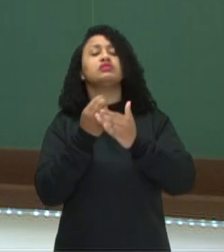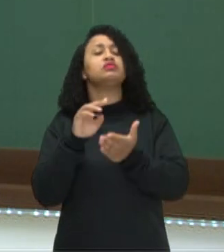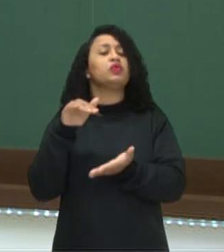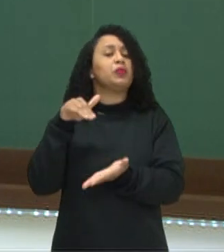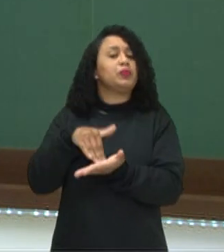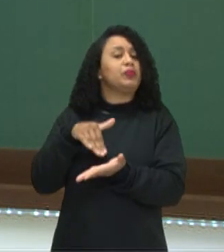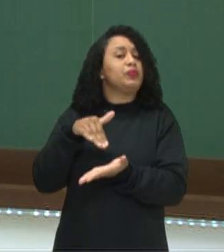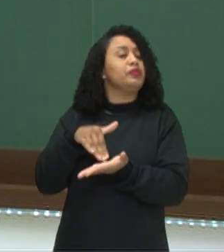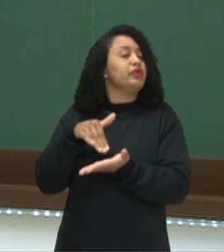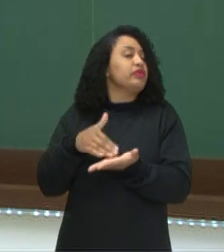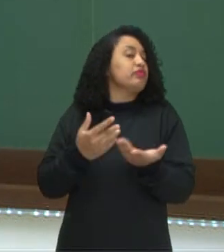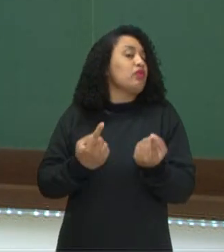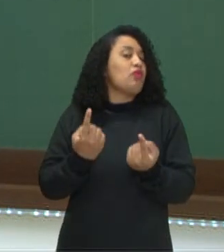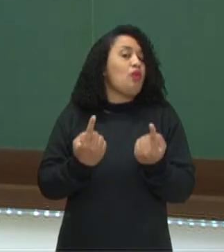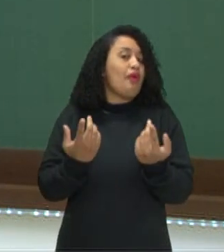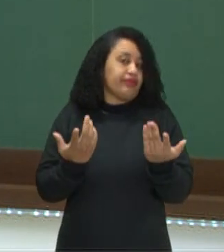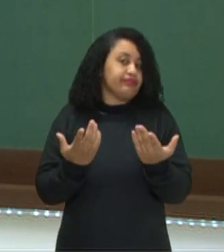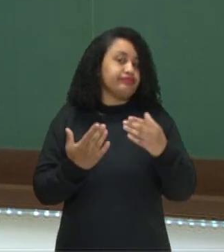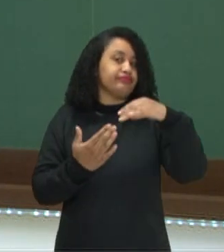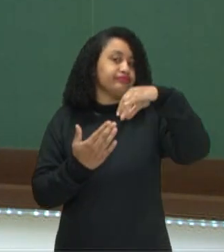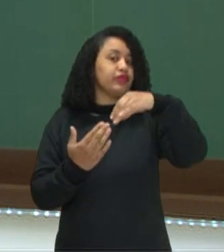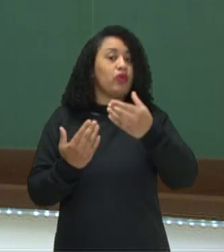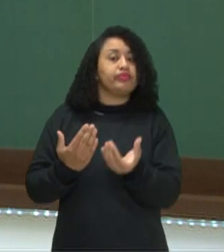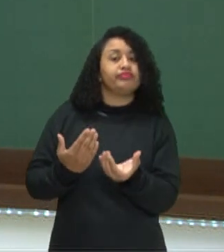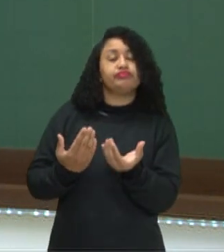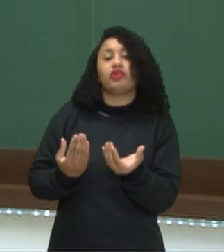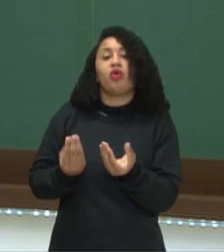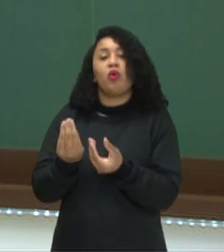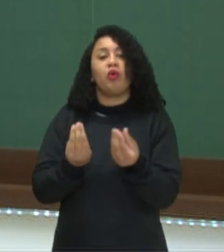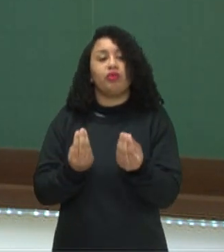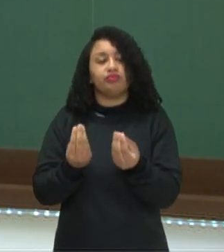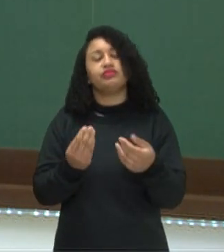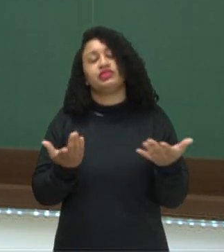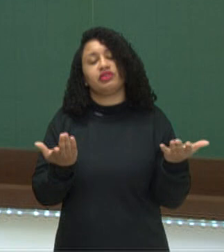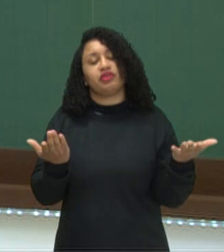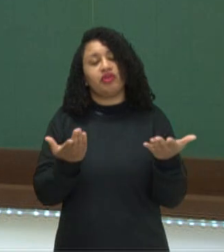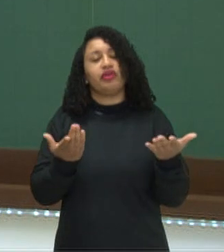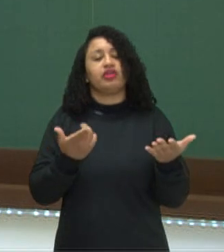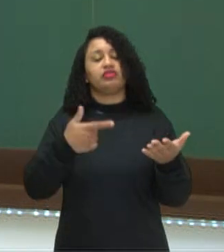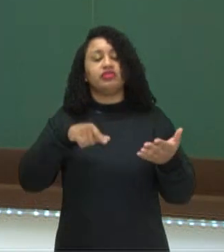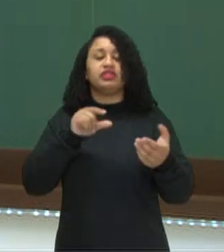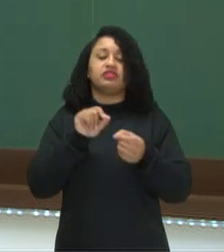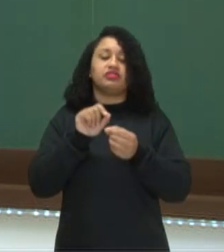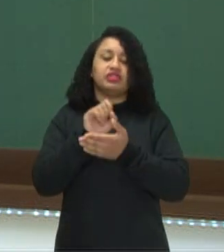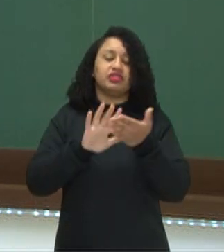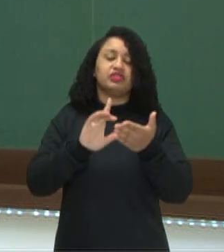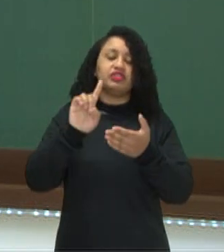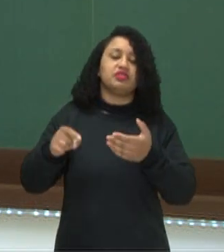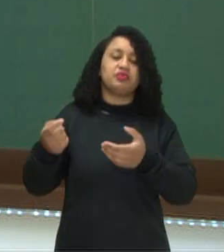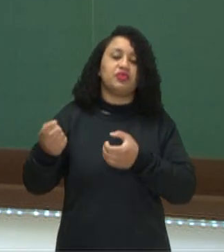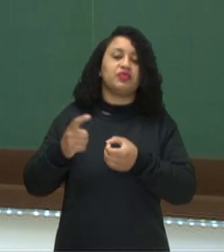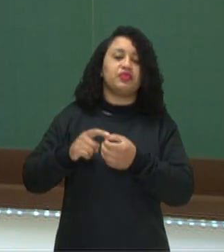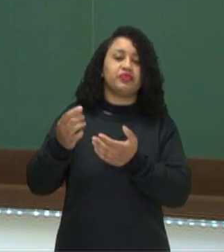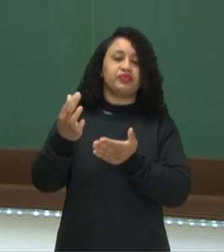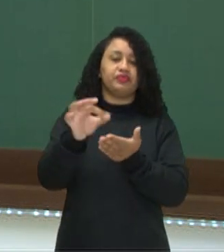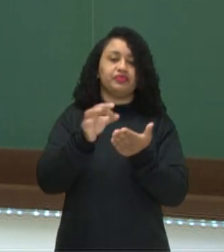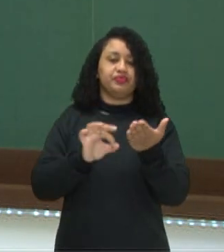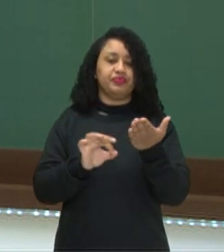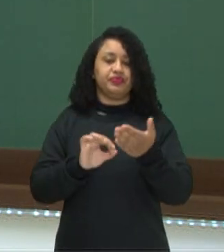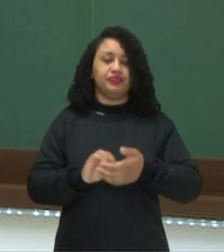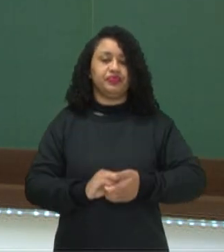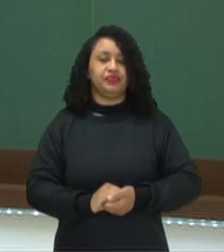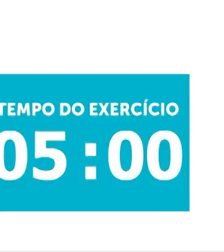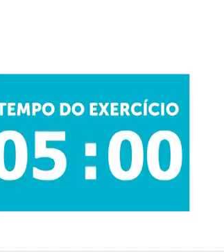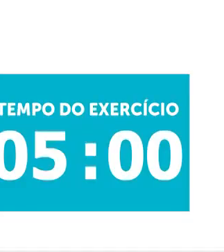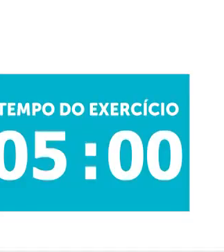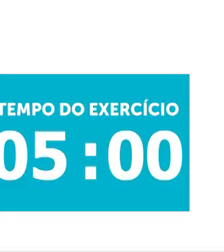valor de máximo ou valor de mínimo. Então, novamente, pessoal, vocês resolvem e na sequência a gente volta para fazer a